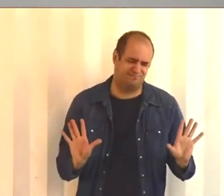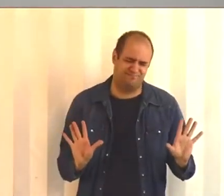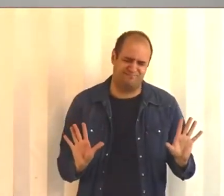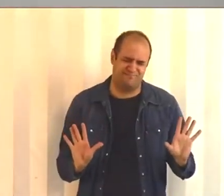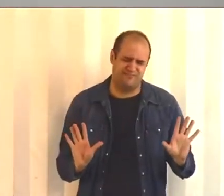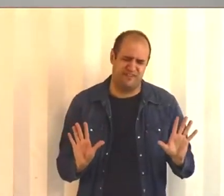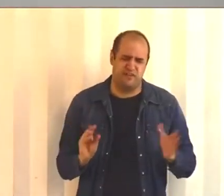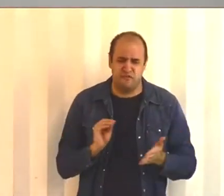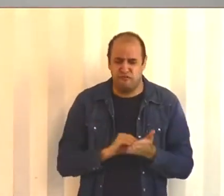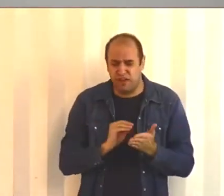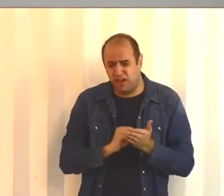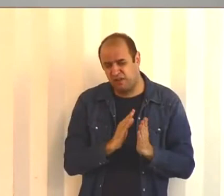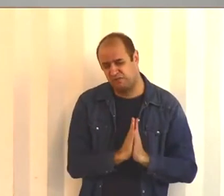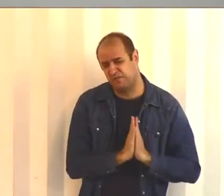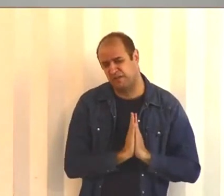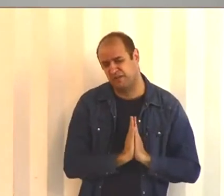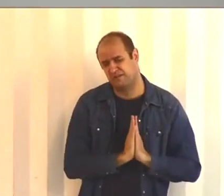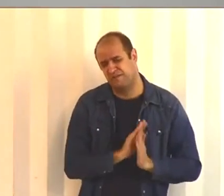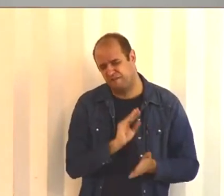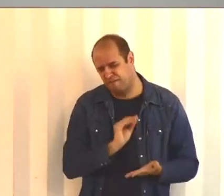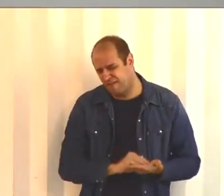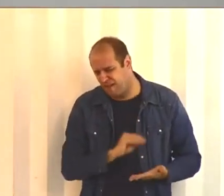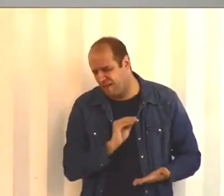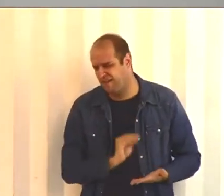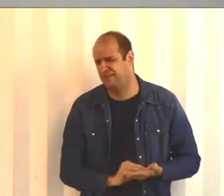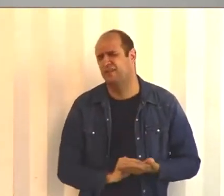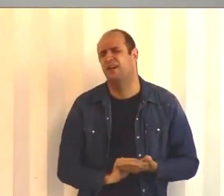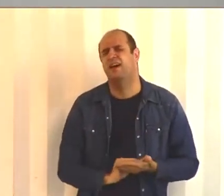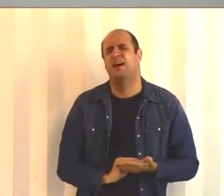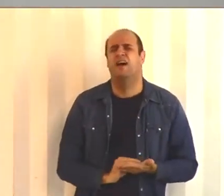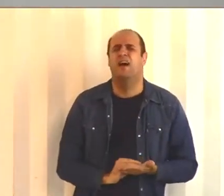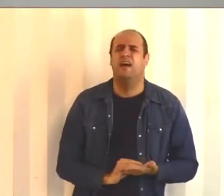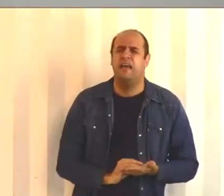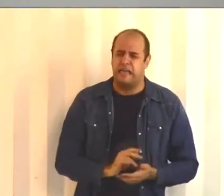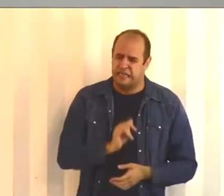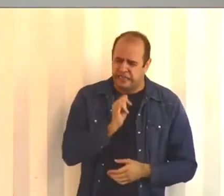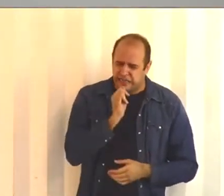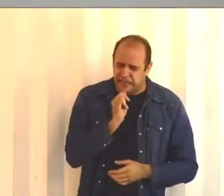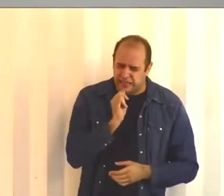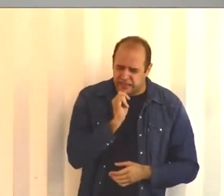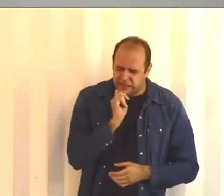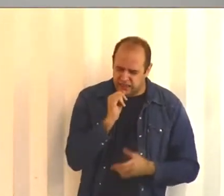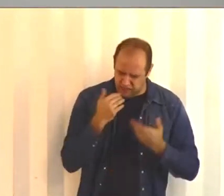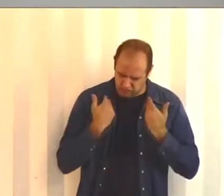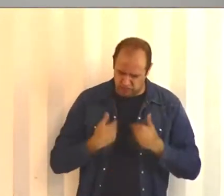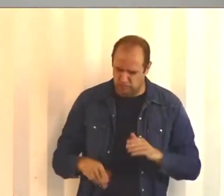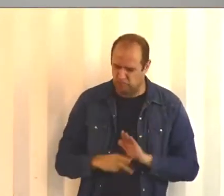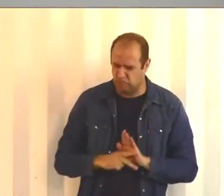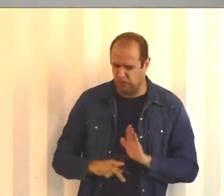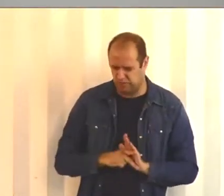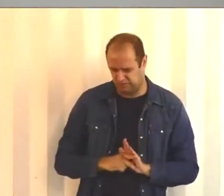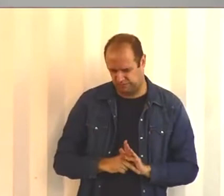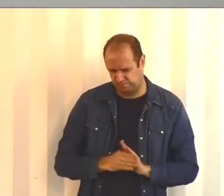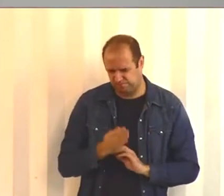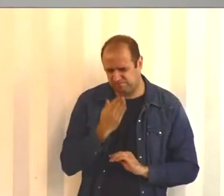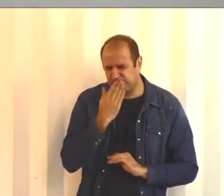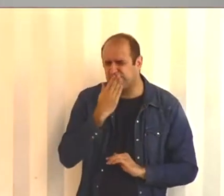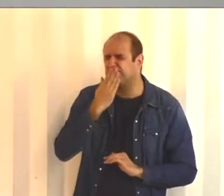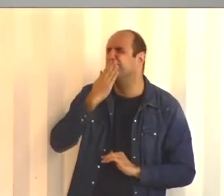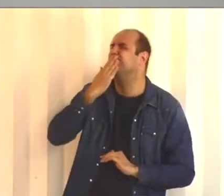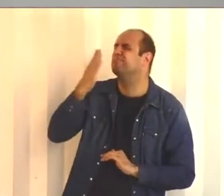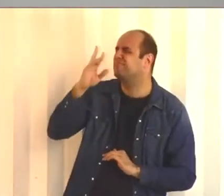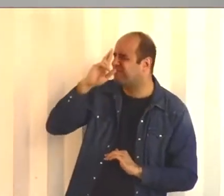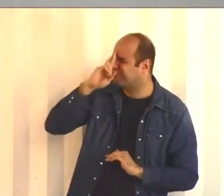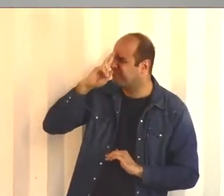sem oração por eles. Nós deixamos os nossos filhos sem o exemplo para eles. Senhor, ajuda-nos